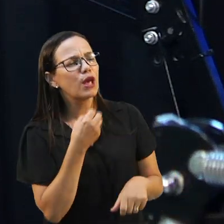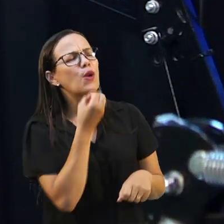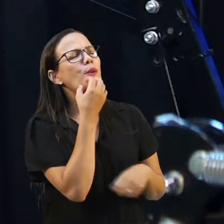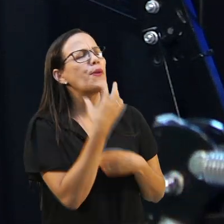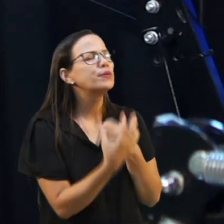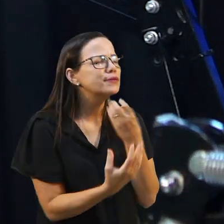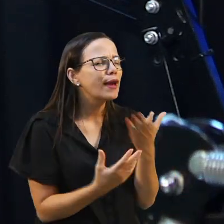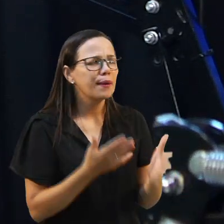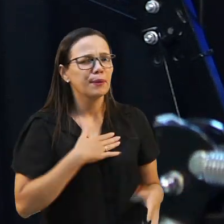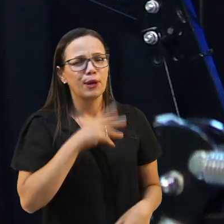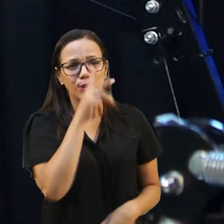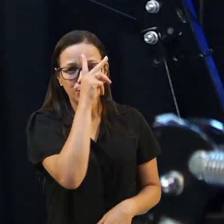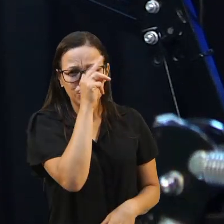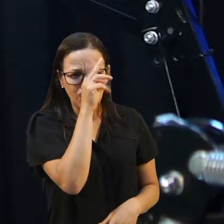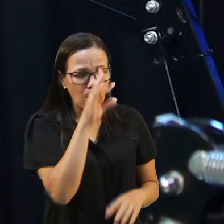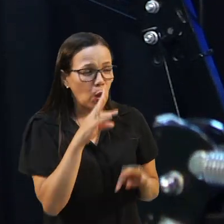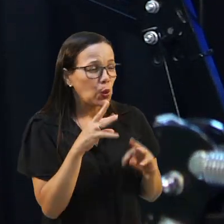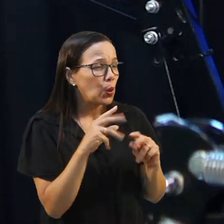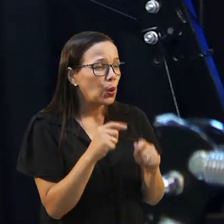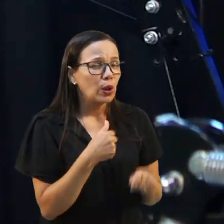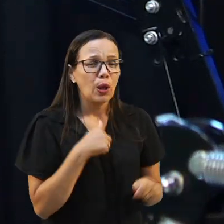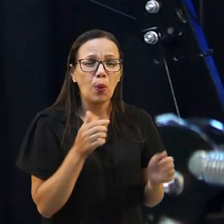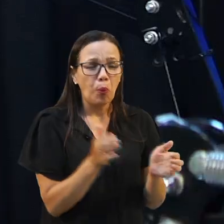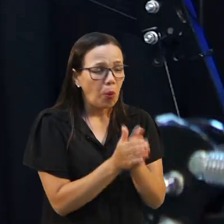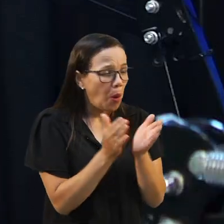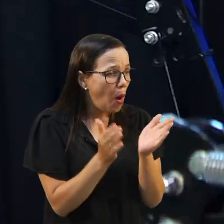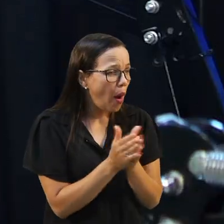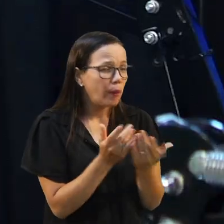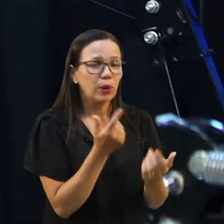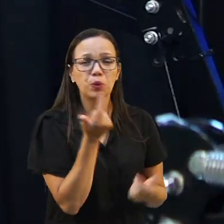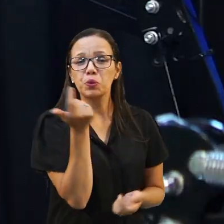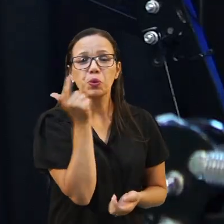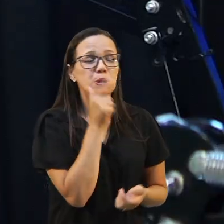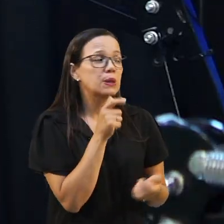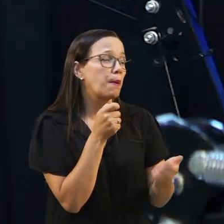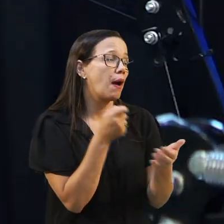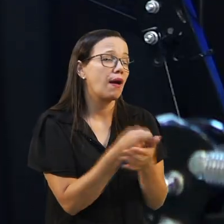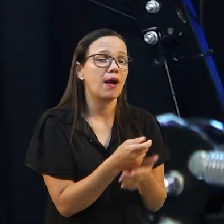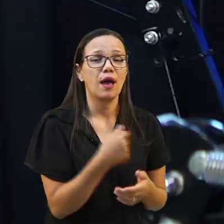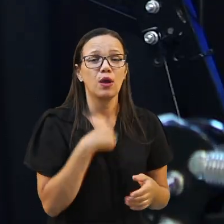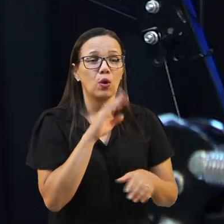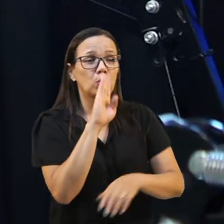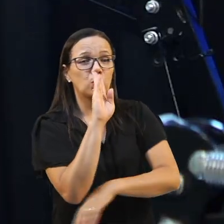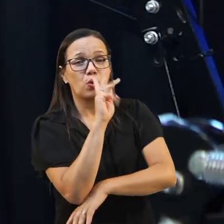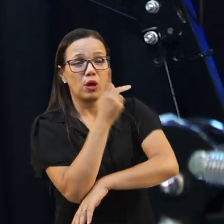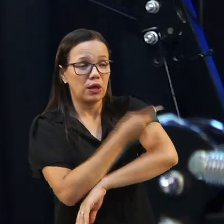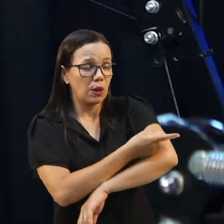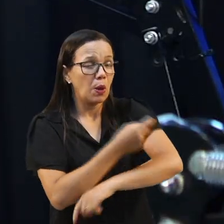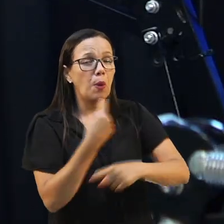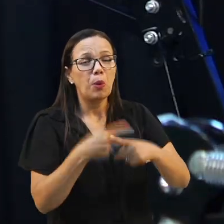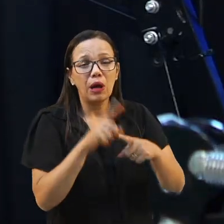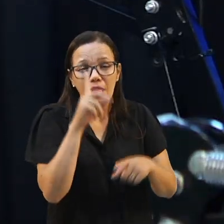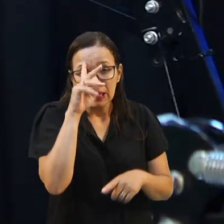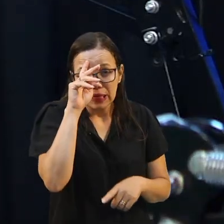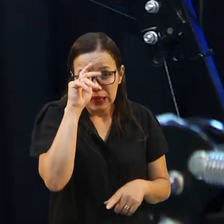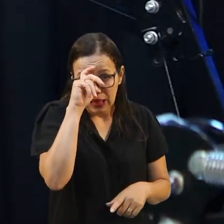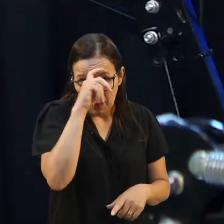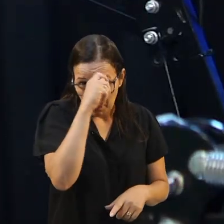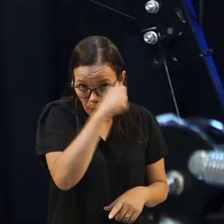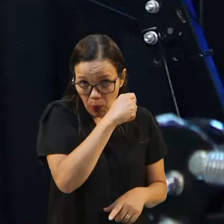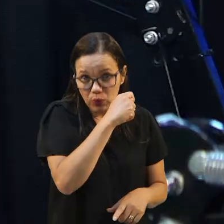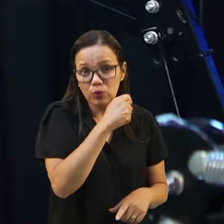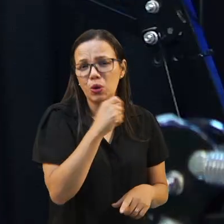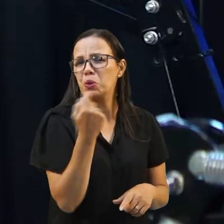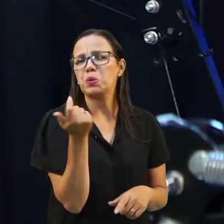situação, da minha condição de vida e financeira, falei, estou aqui em Belo Horizonte teimoso e eu não tenho como